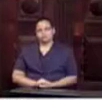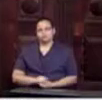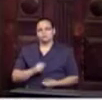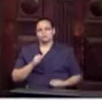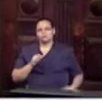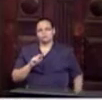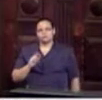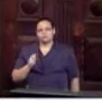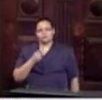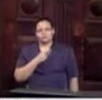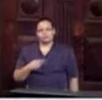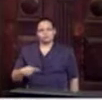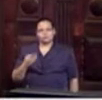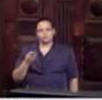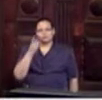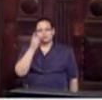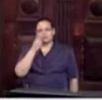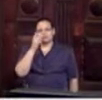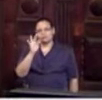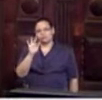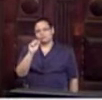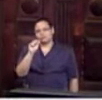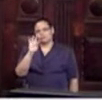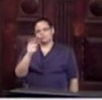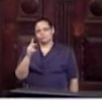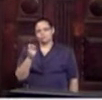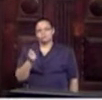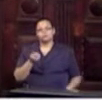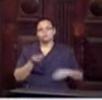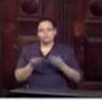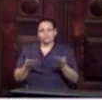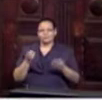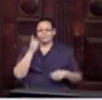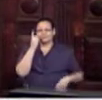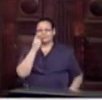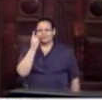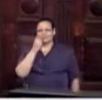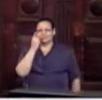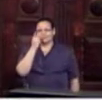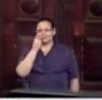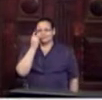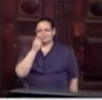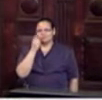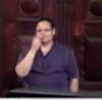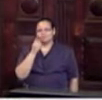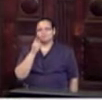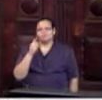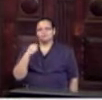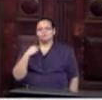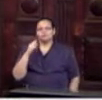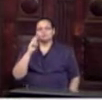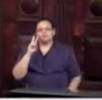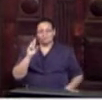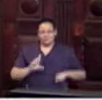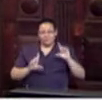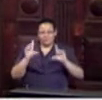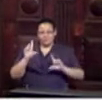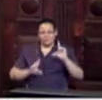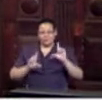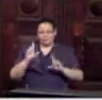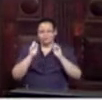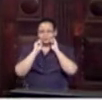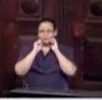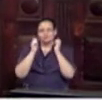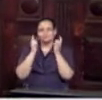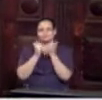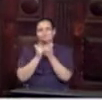Senhora Presidenta, deputada Fatinha, senhores deputados, senhoras deputadas, cidadãos que nos assistem pela TV